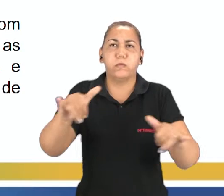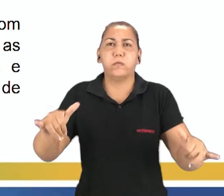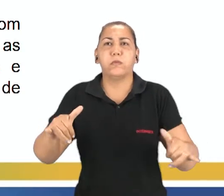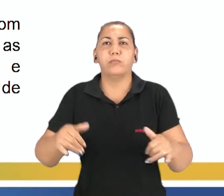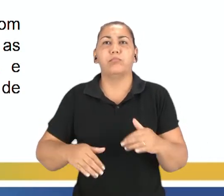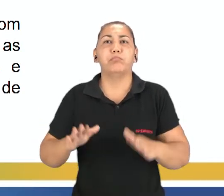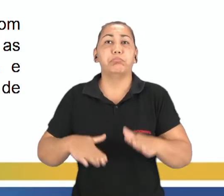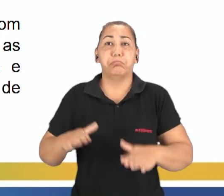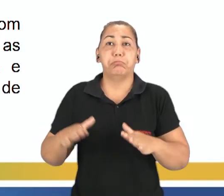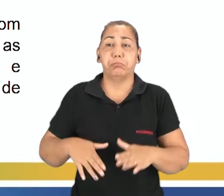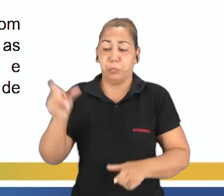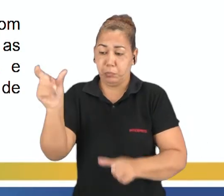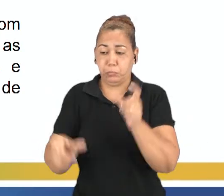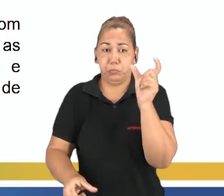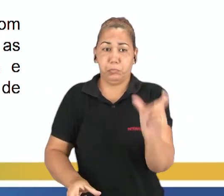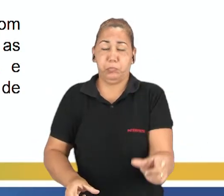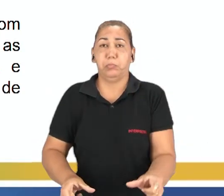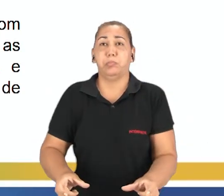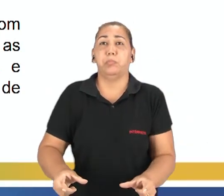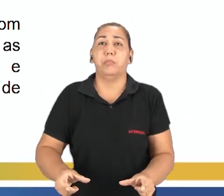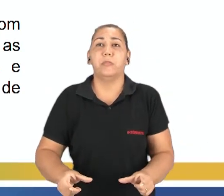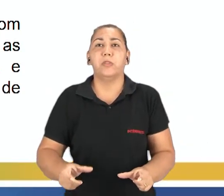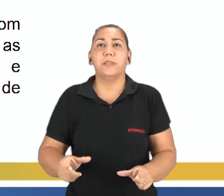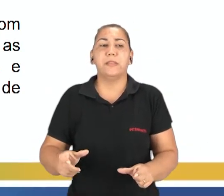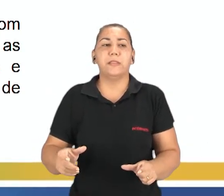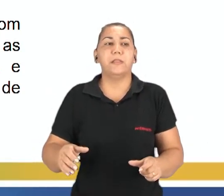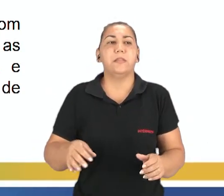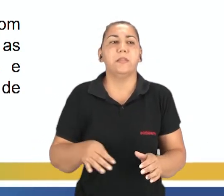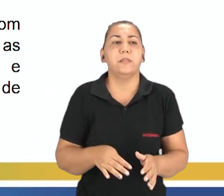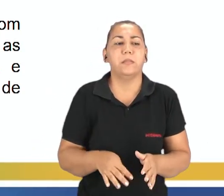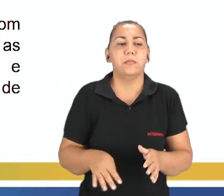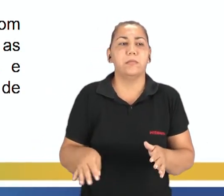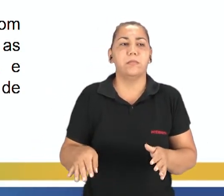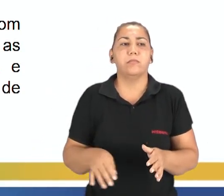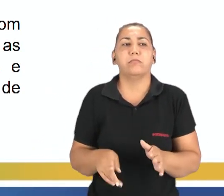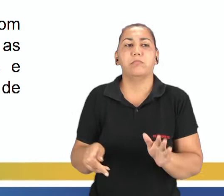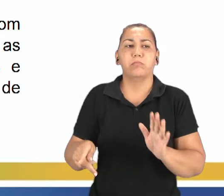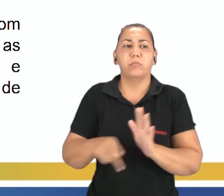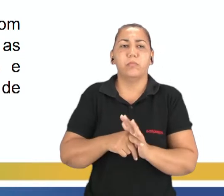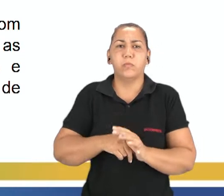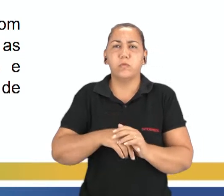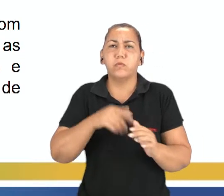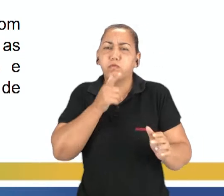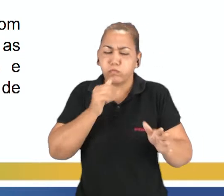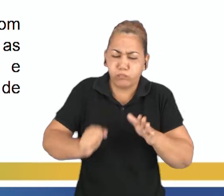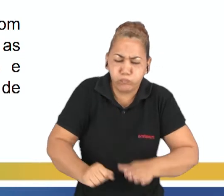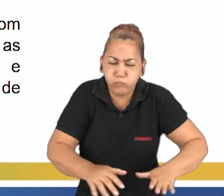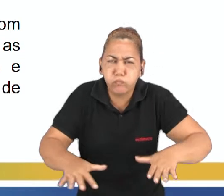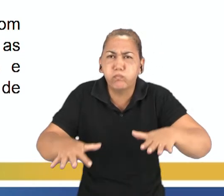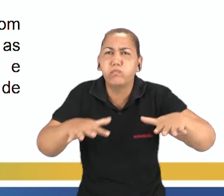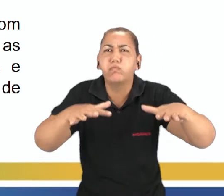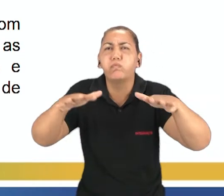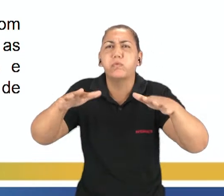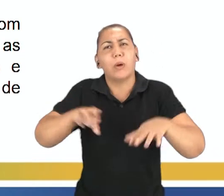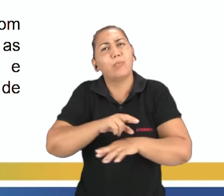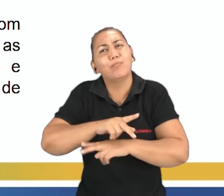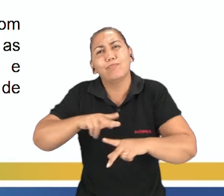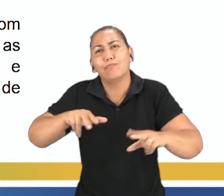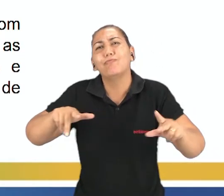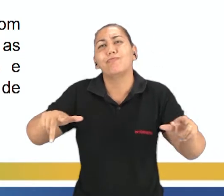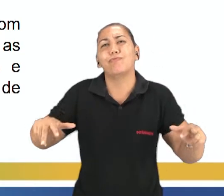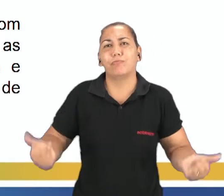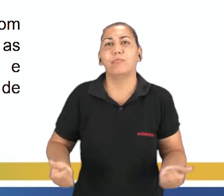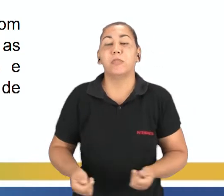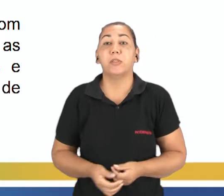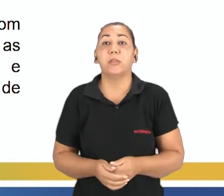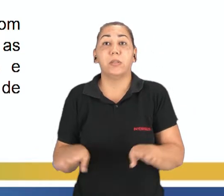os personagens que estavam presentes em acidentes, assaltos, enchentes, shows, entre outros assuntos. Temos também a entrevista